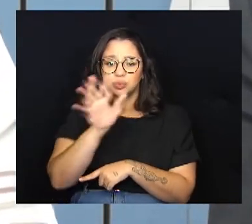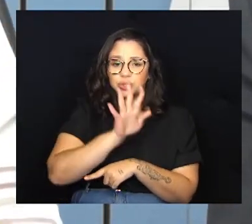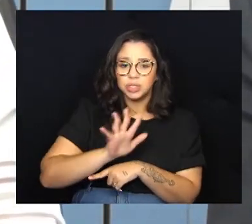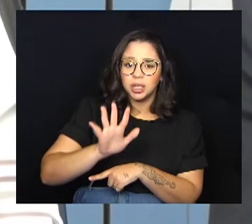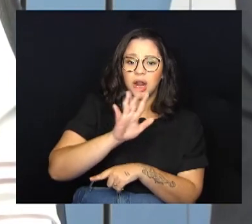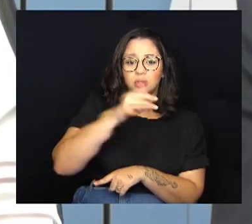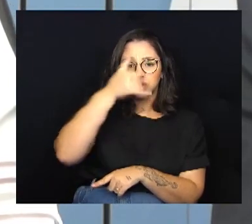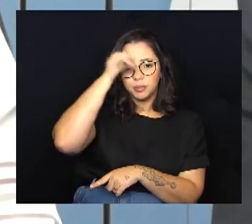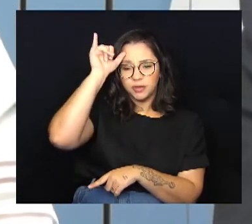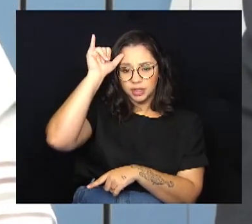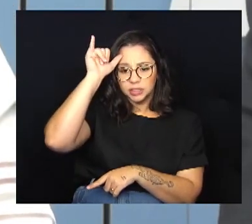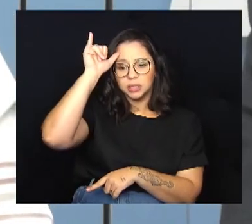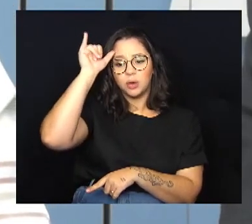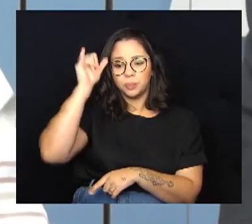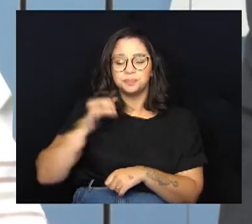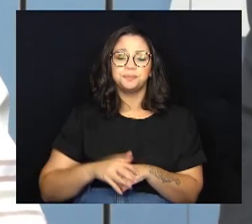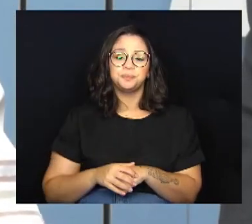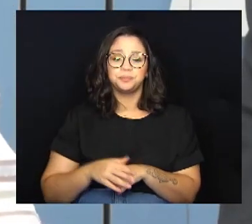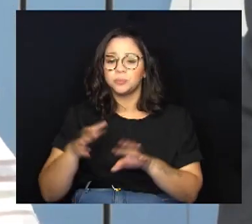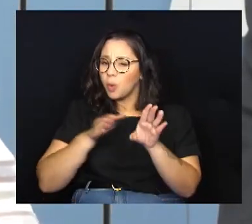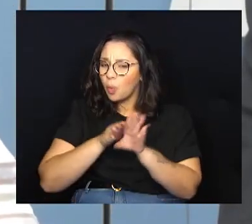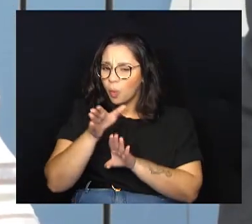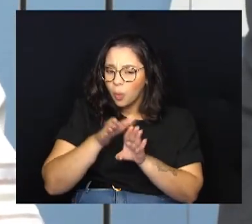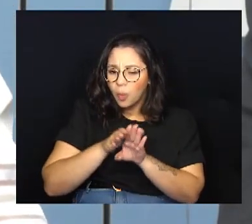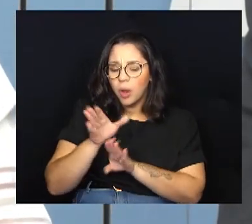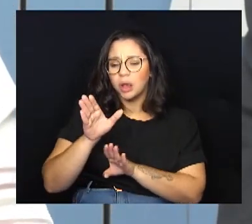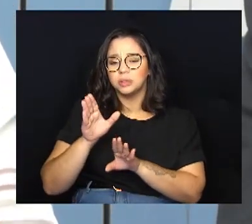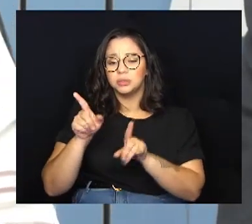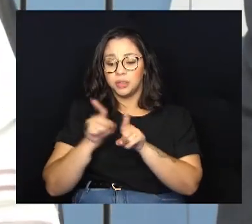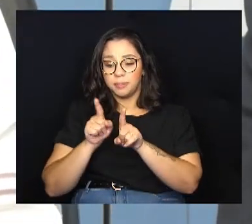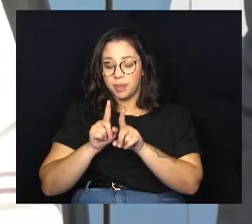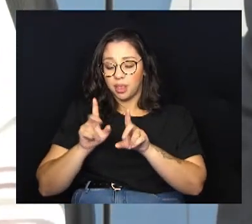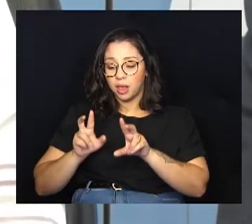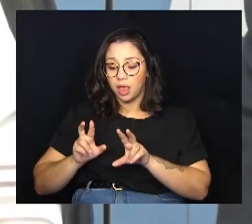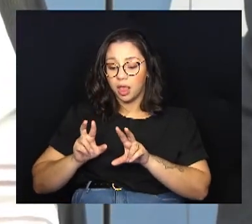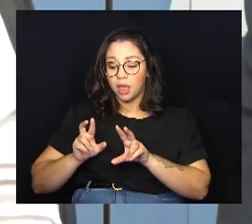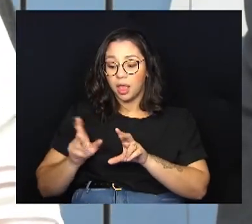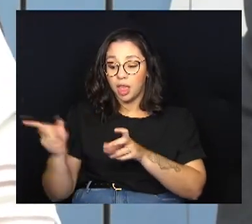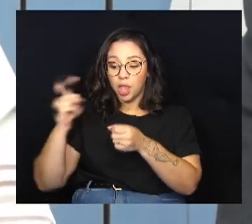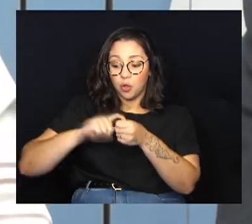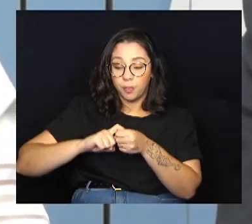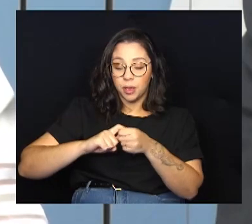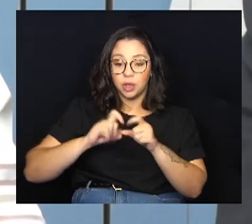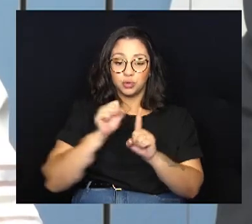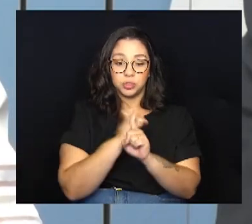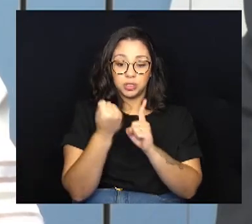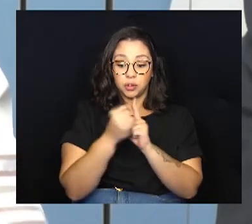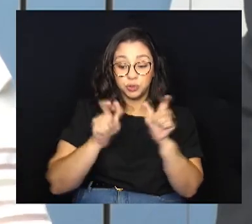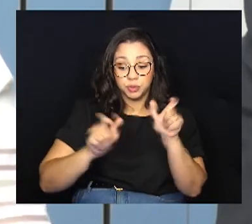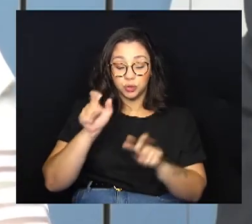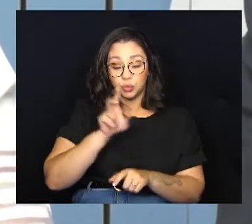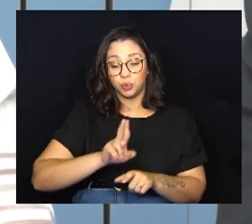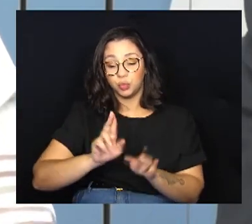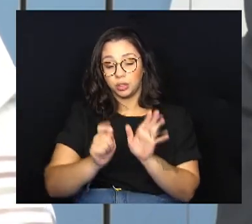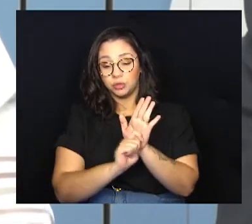para a situação de rua, a coisa não se agrava. Então a política tem que ser intersetorial